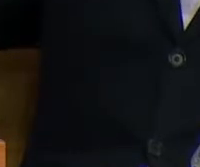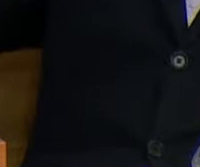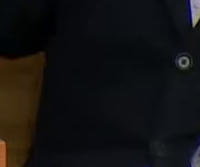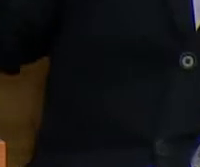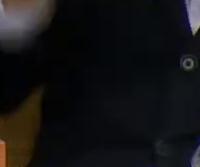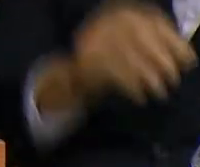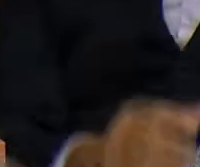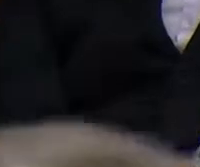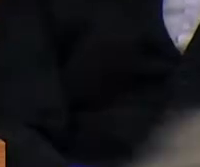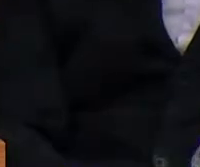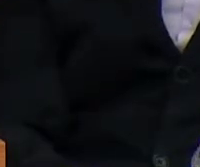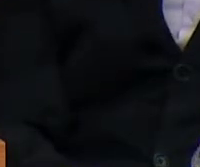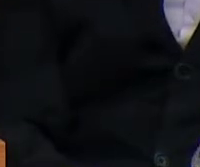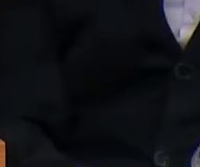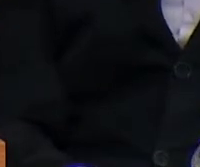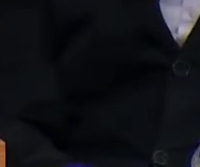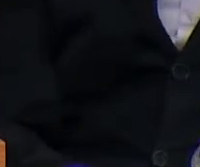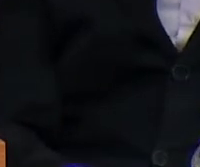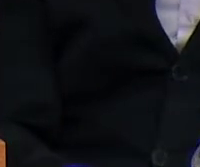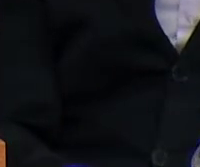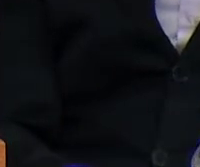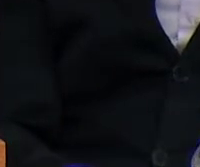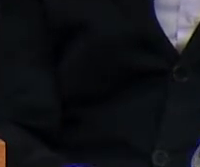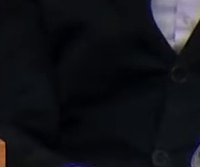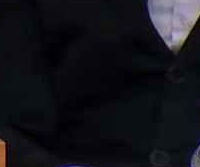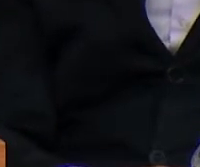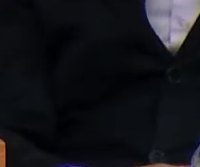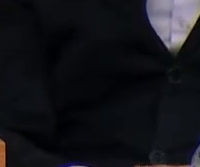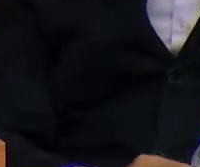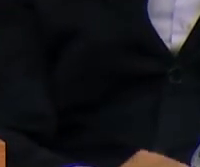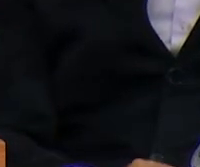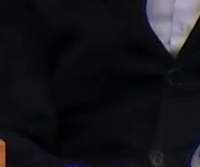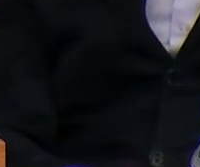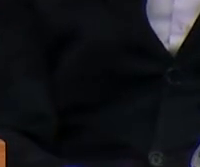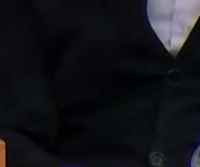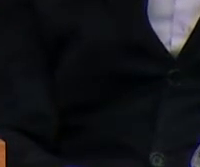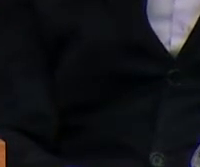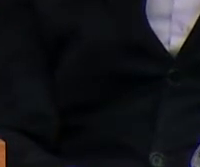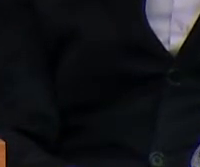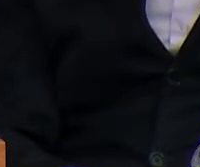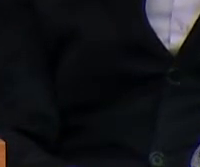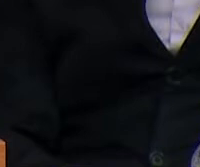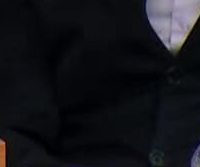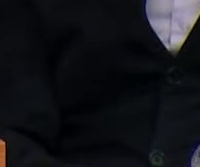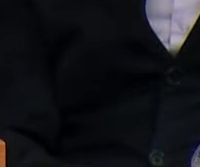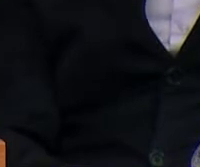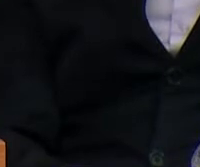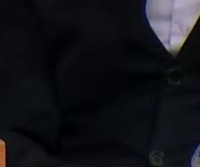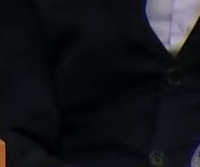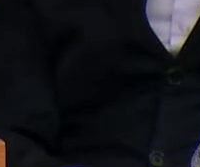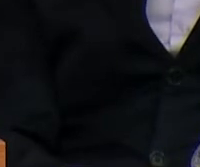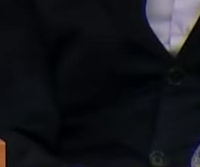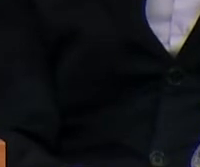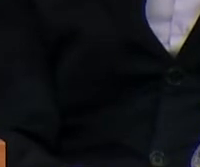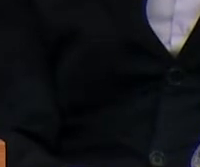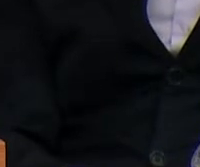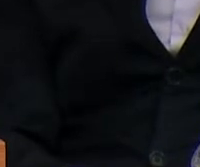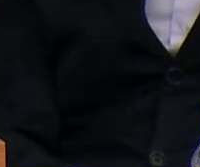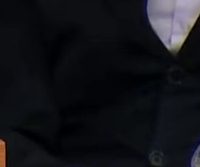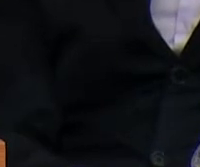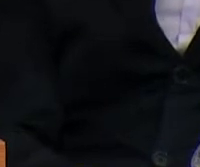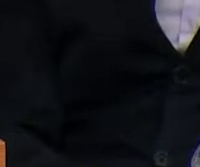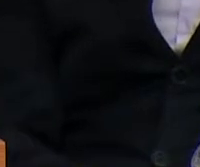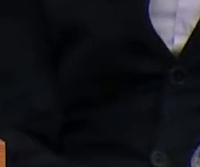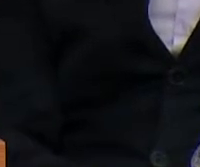plenário é soberano e decidiu por votar em bloco. Então tem votação. Eu pedi que fosse lida as emendas para que tivesse noção de quais emendas estavam sendo